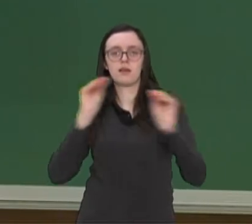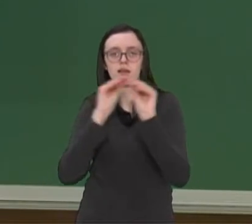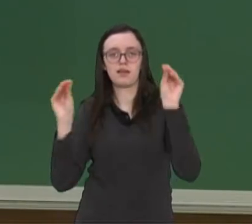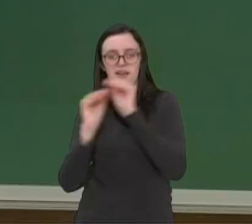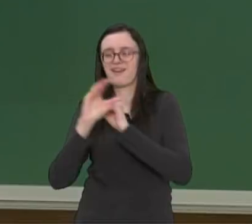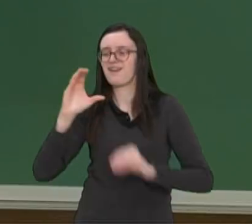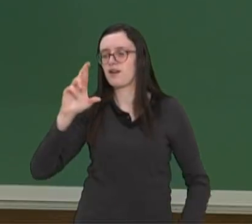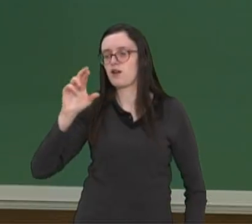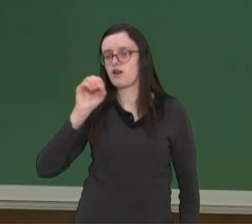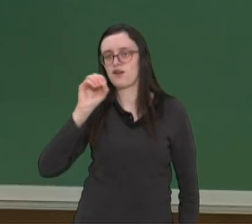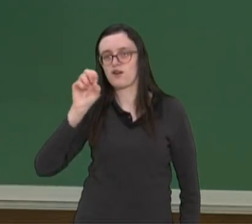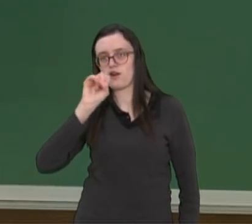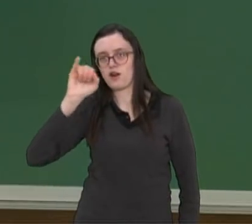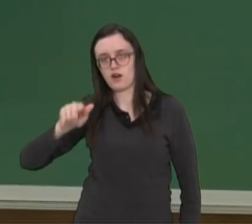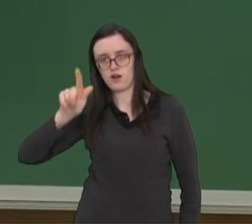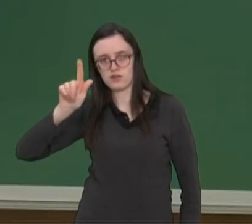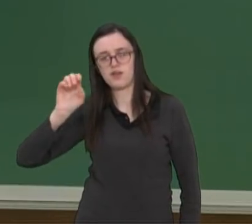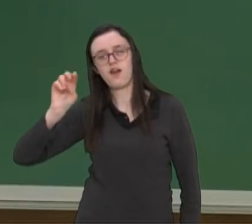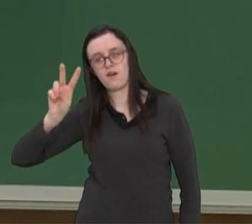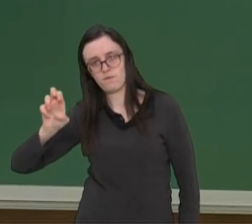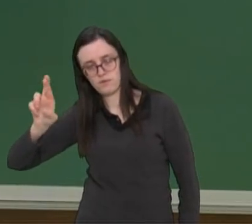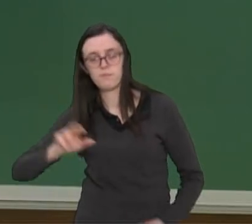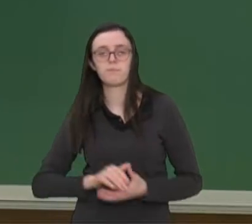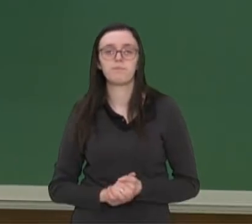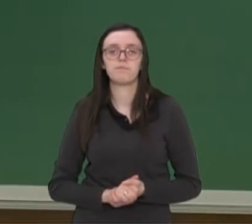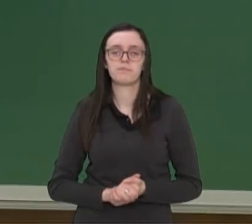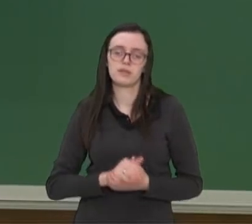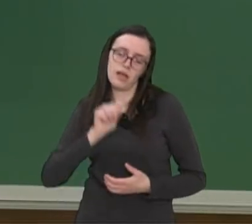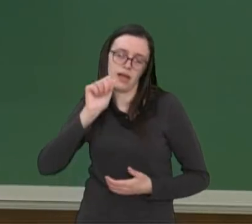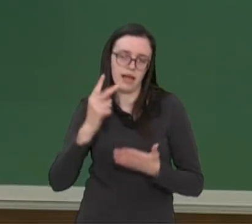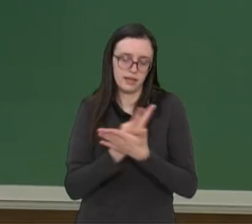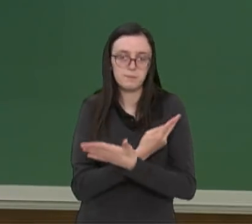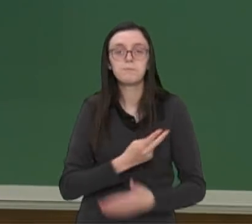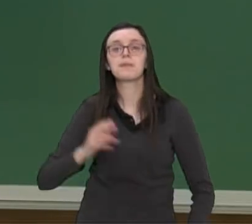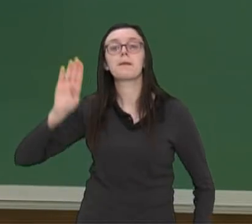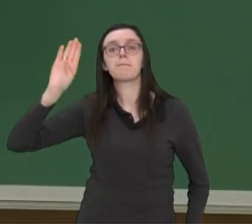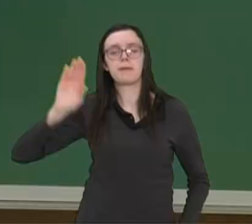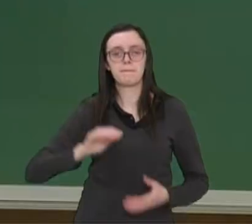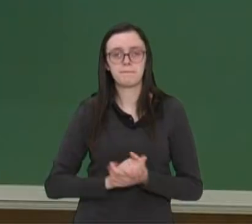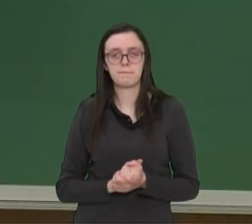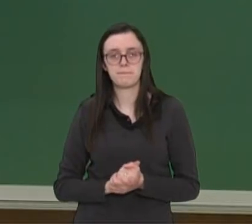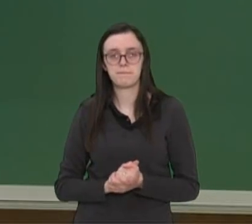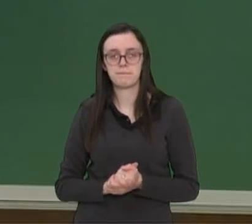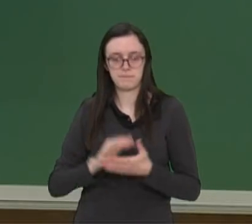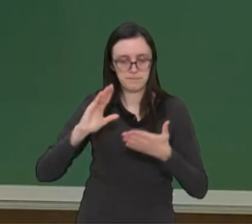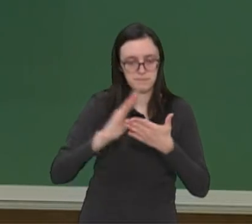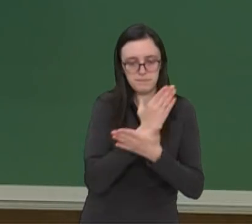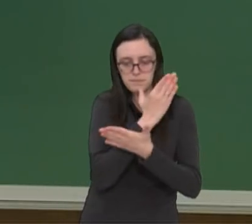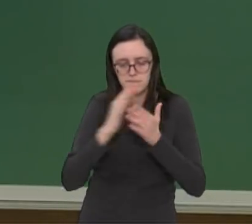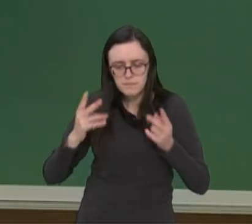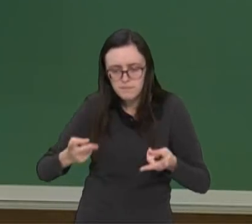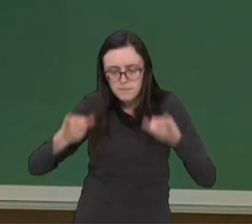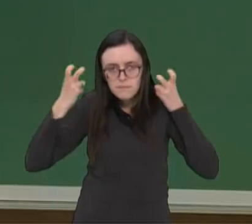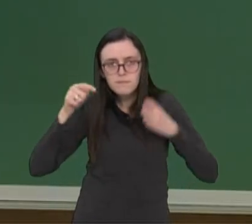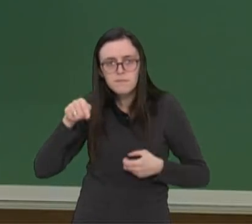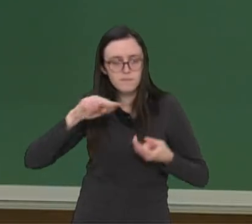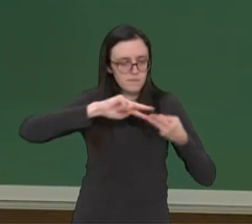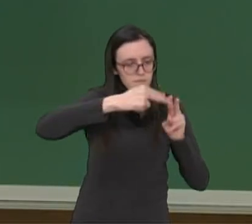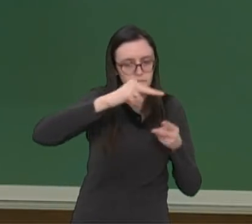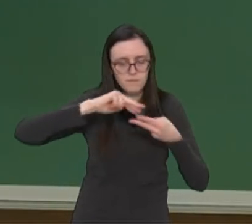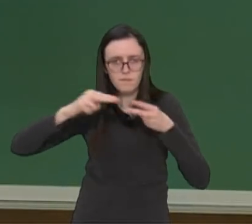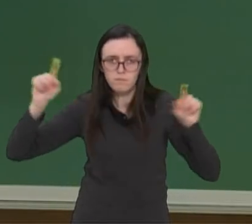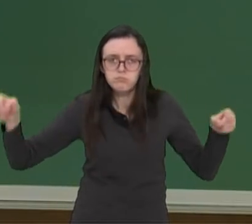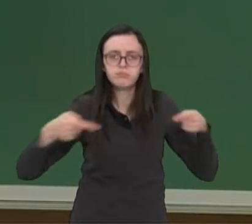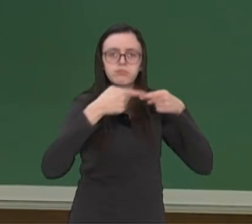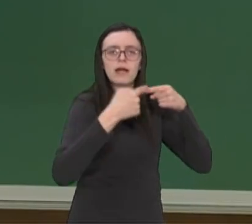Tá? Então, letra A está incorreta. Letra B. A segregação observada dos genes está de acordo com a segunda lei